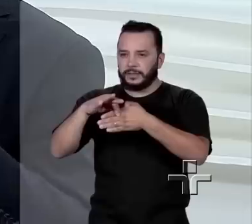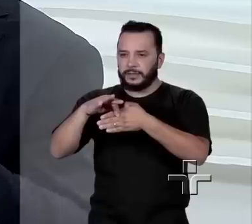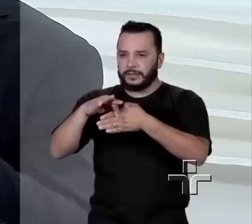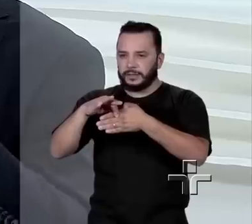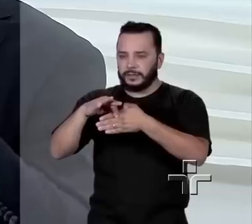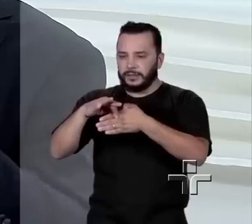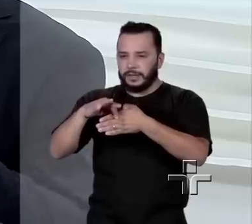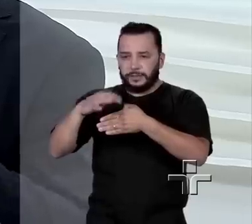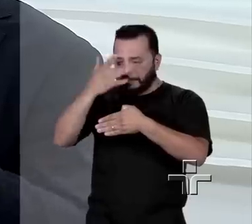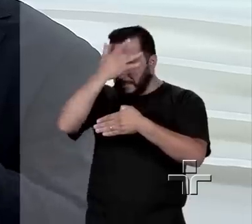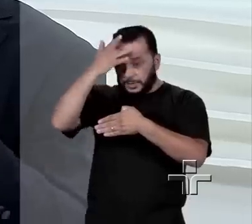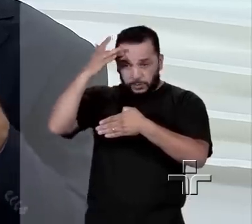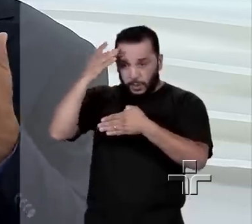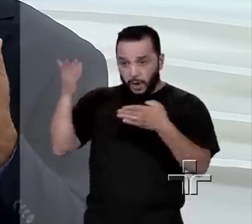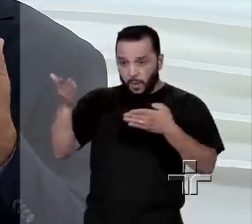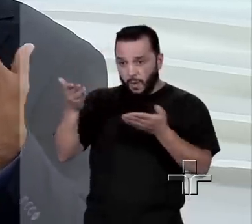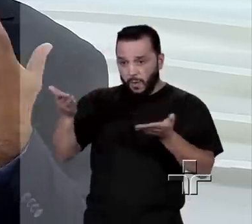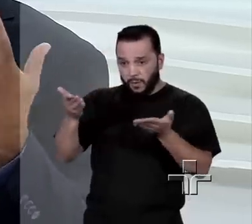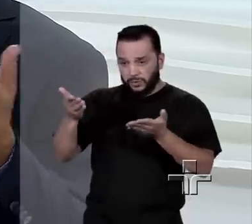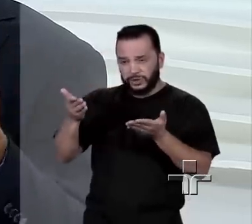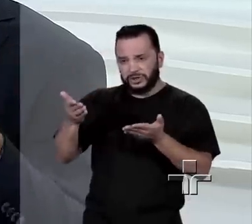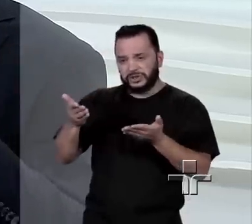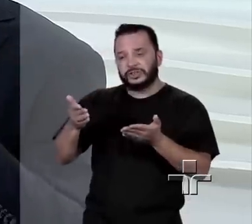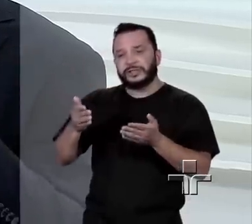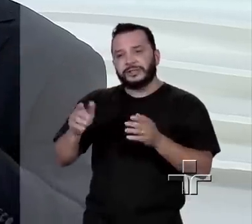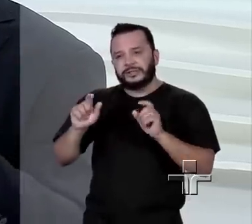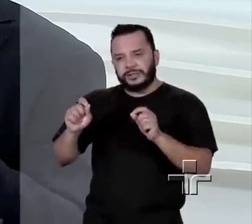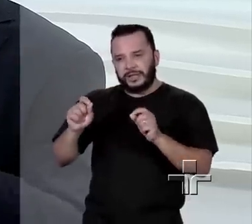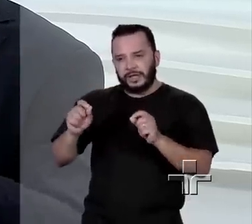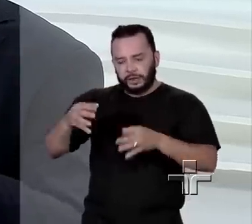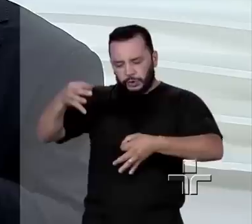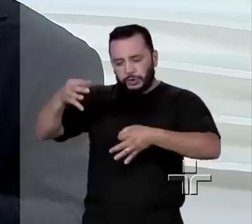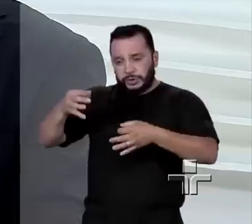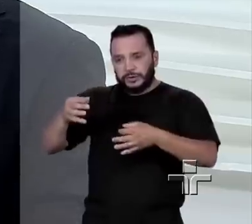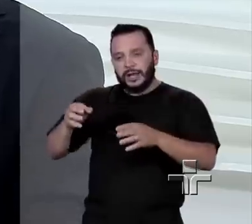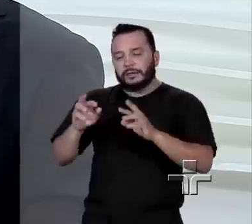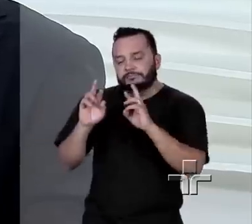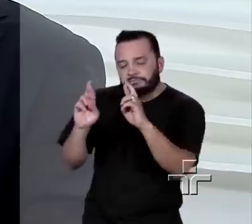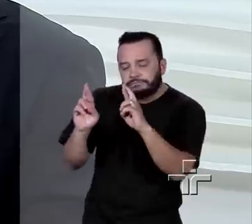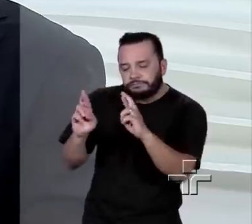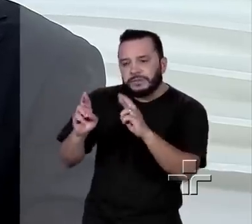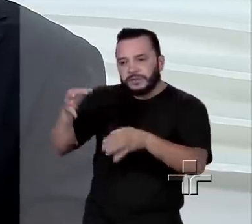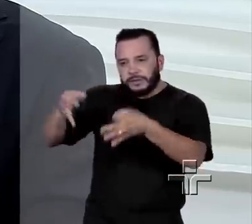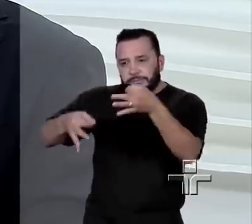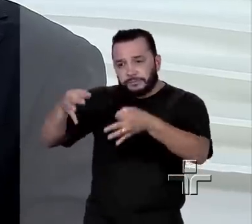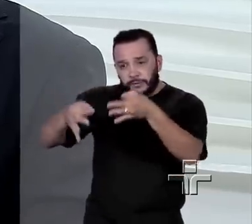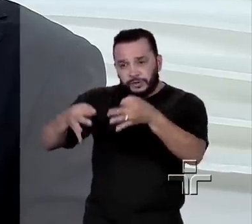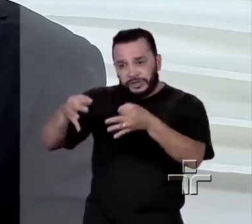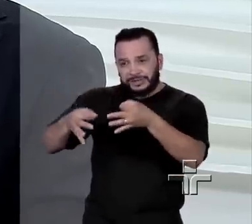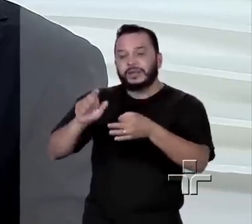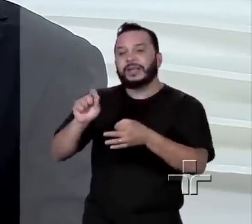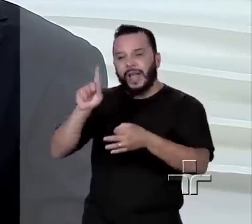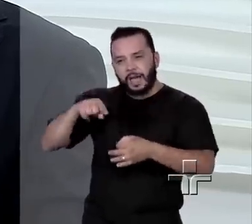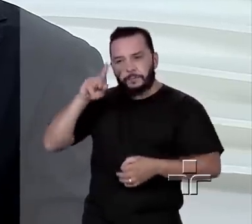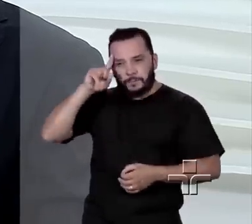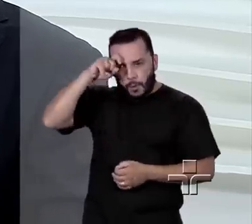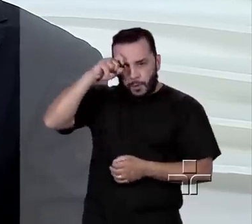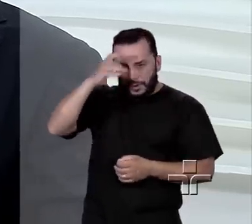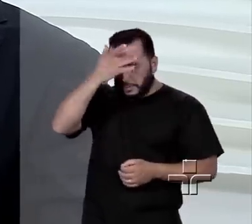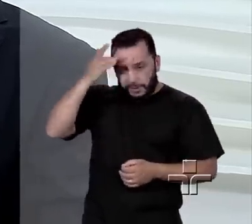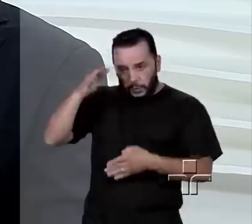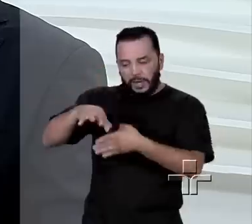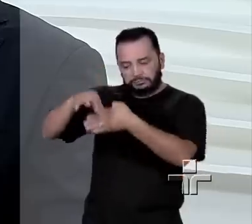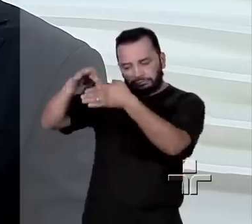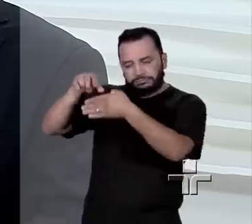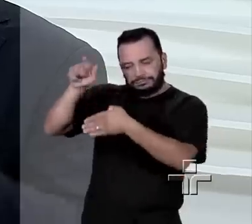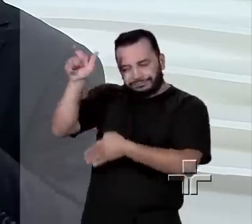pessoa que hoje no país representa a expectativa de justiça para a população, que é o juiz Sérgio Moro, simplesmente o que vai